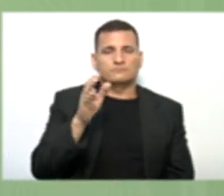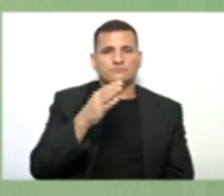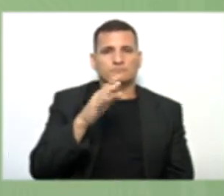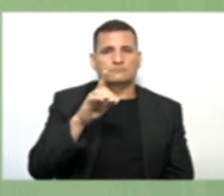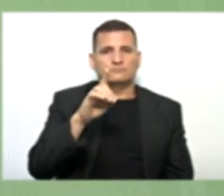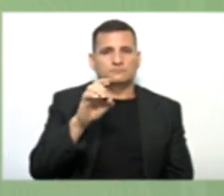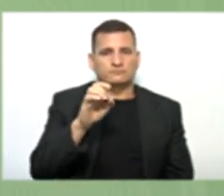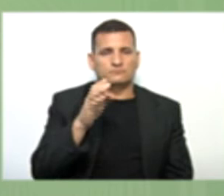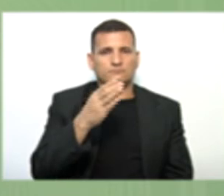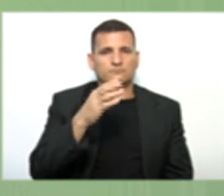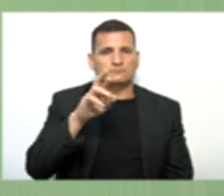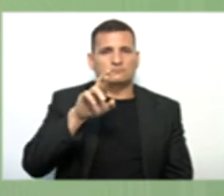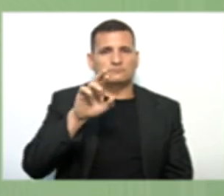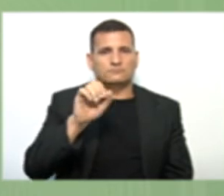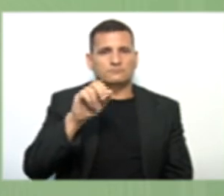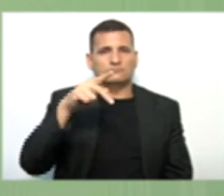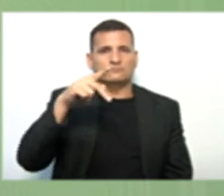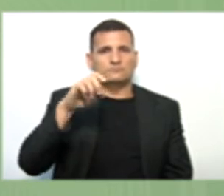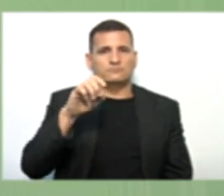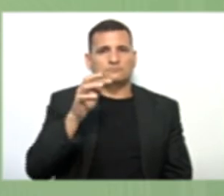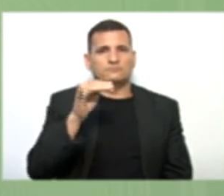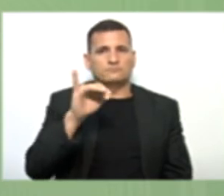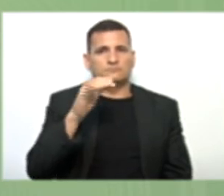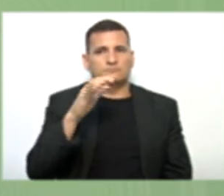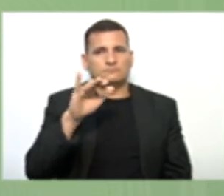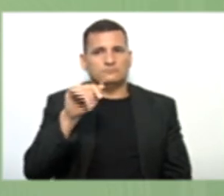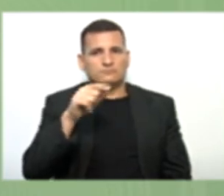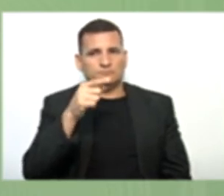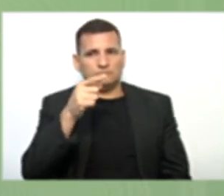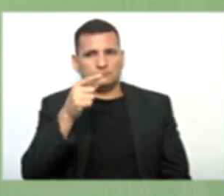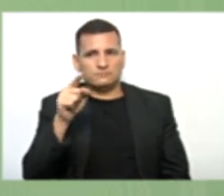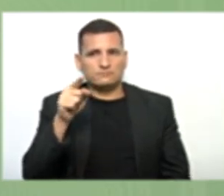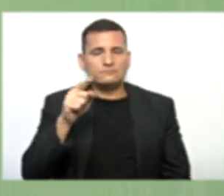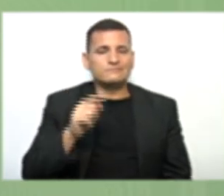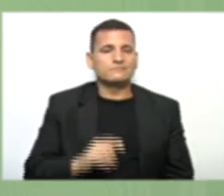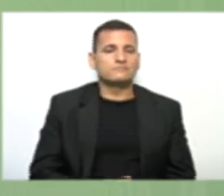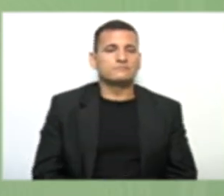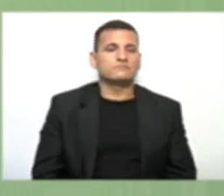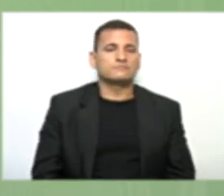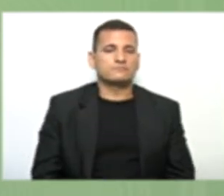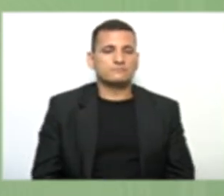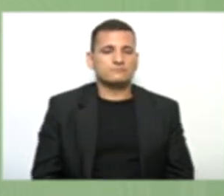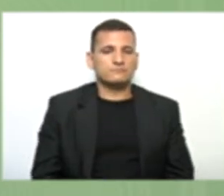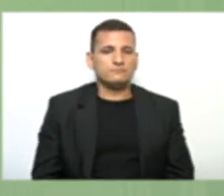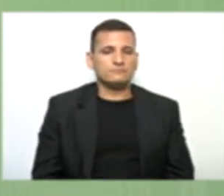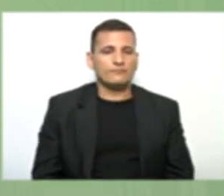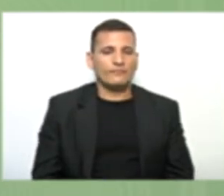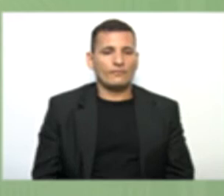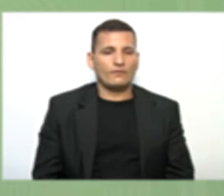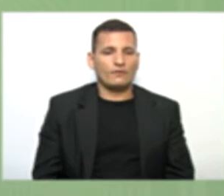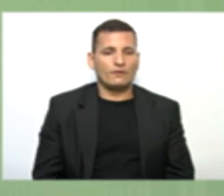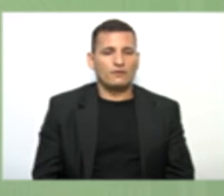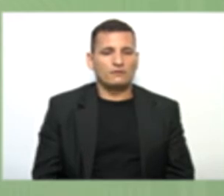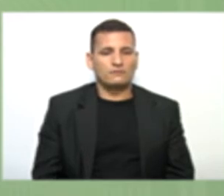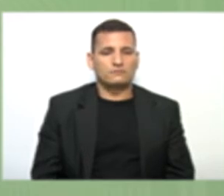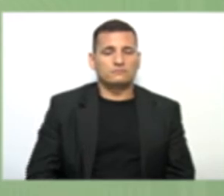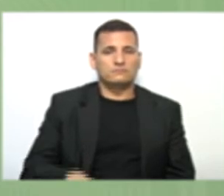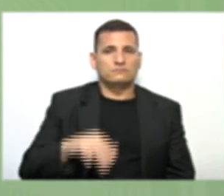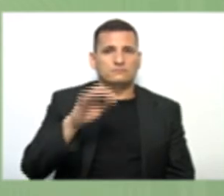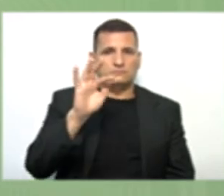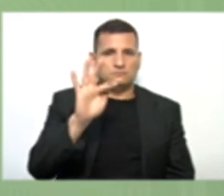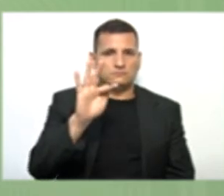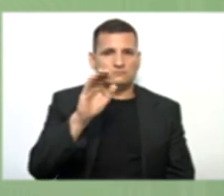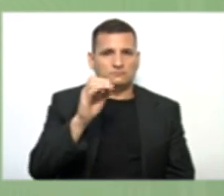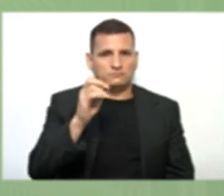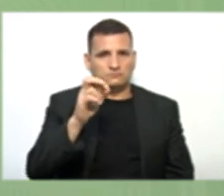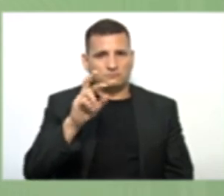tá bom? É enquanto, beleza? O laço for toma uma coleção, embora os dois sejam muito